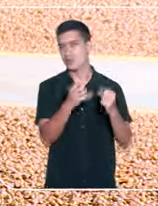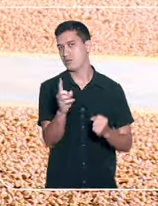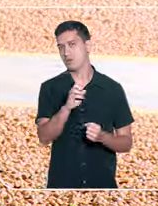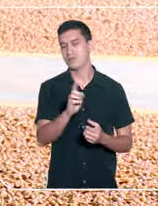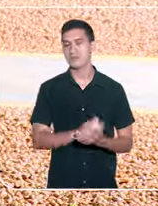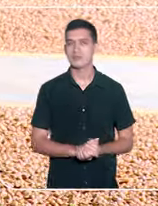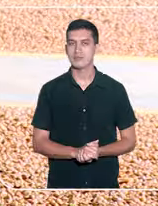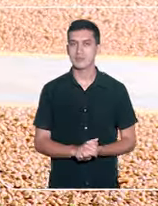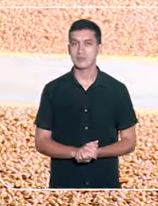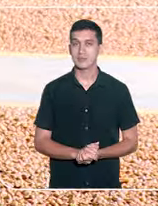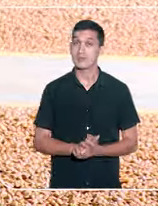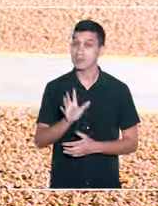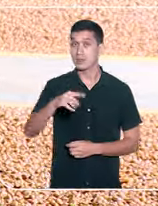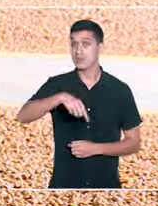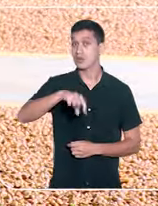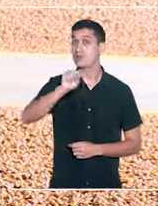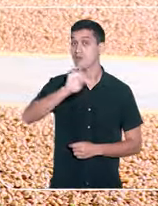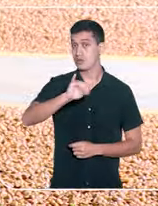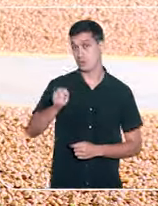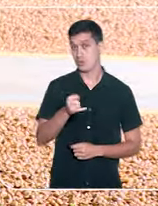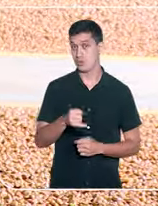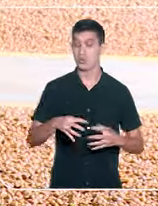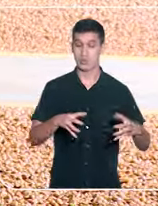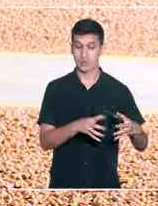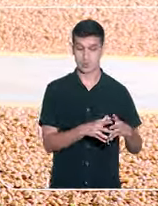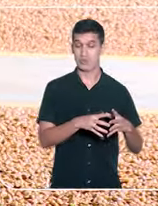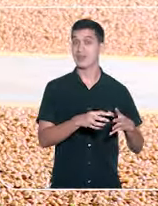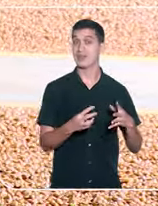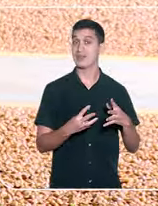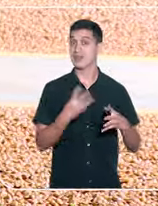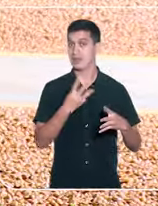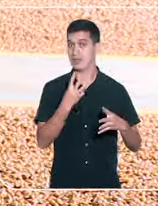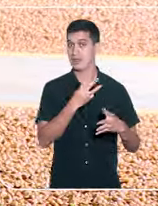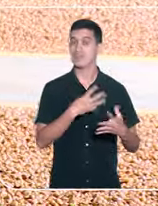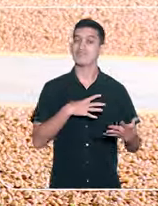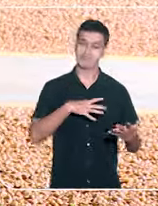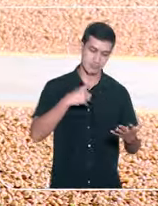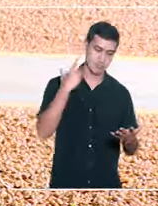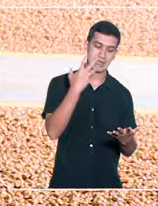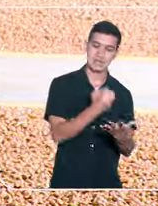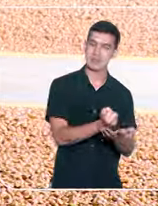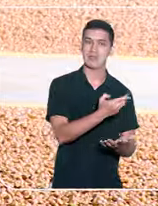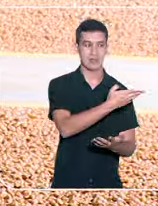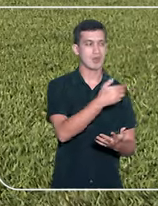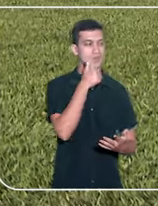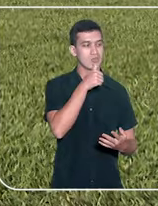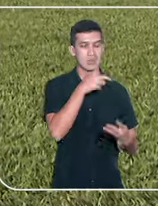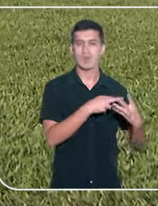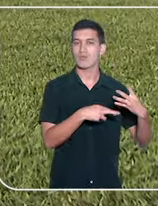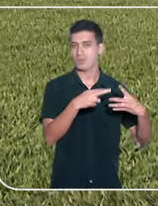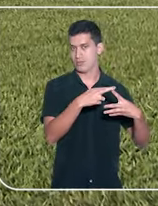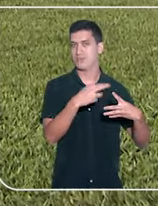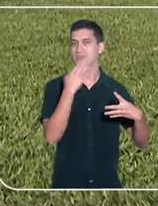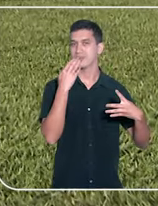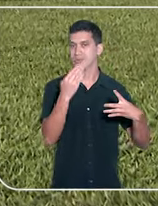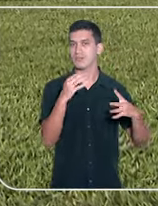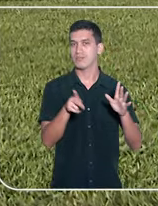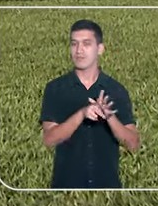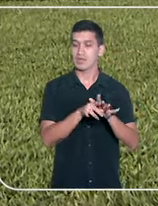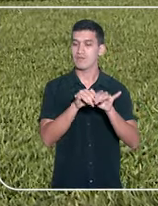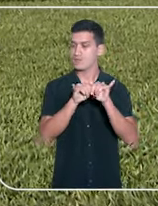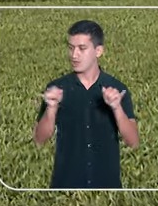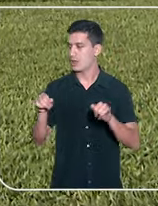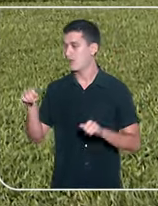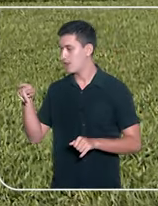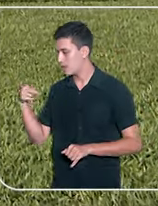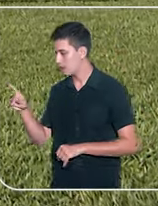violado O Código Civil o Tribunal de Justiça do estado julgou improcedente a ação recisória no STJ o colegiado da